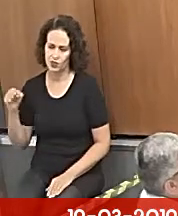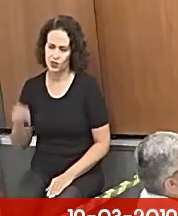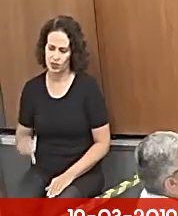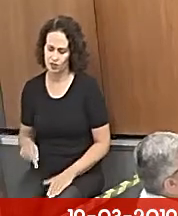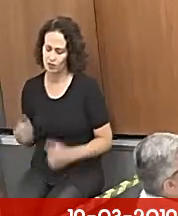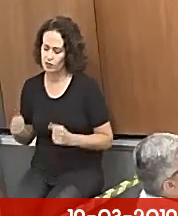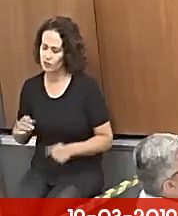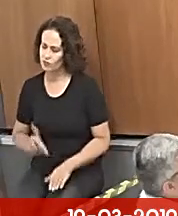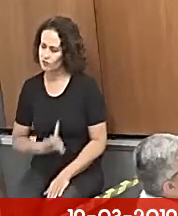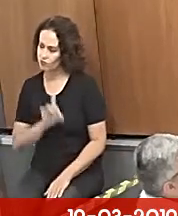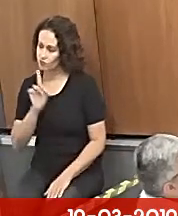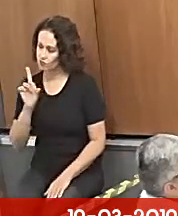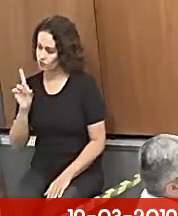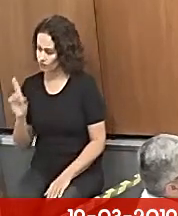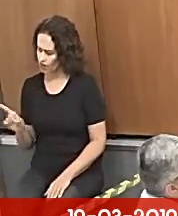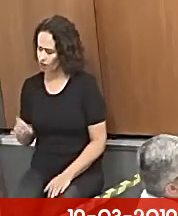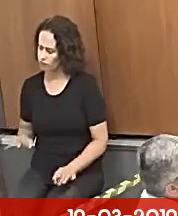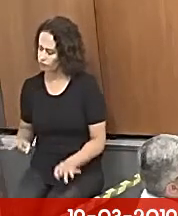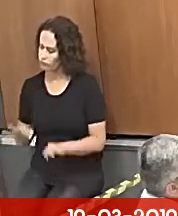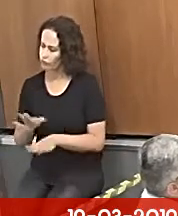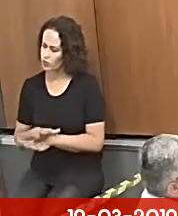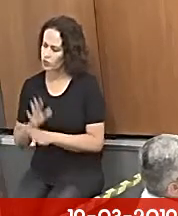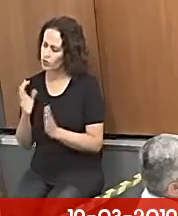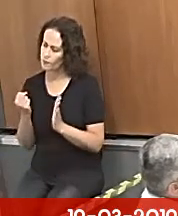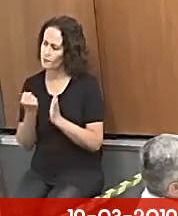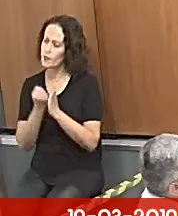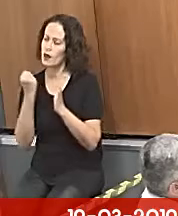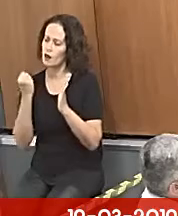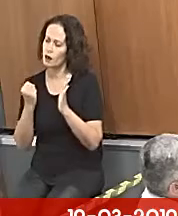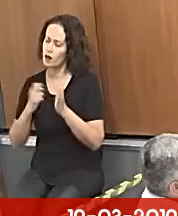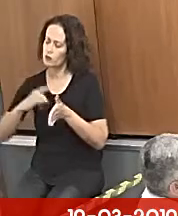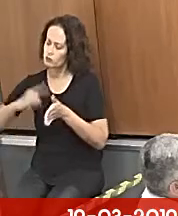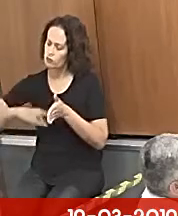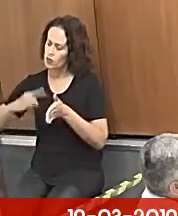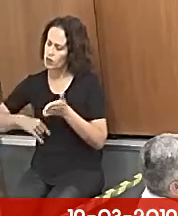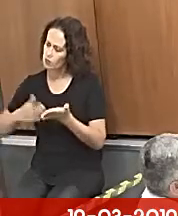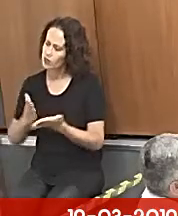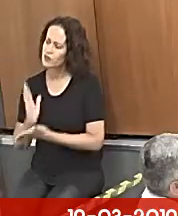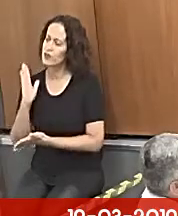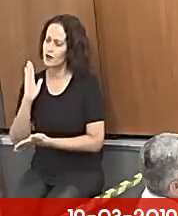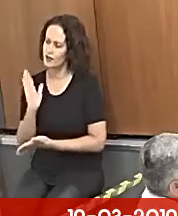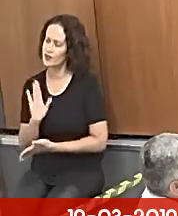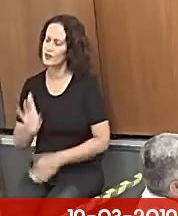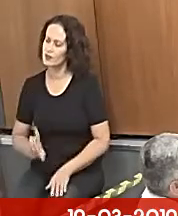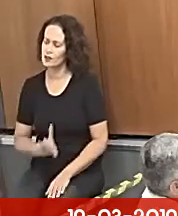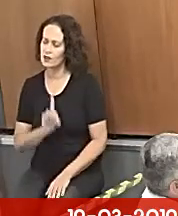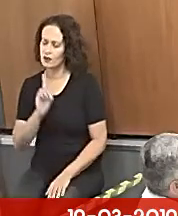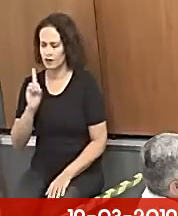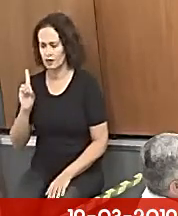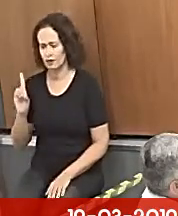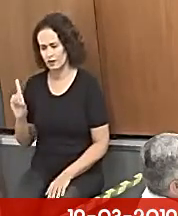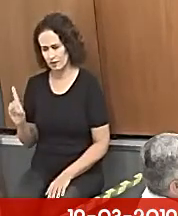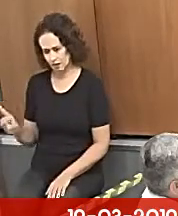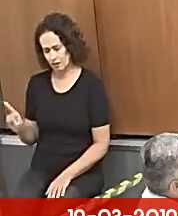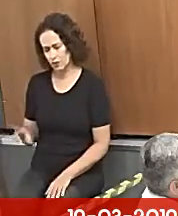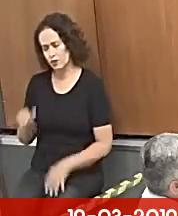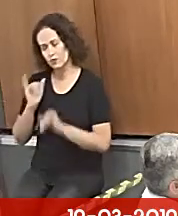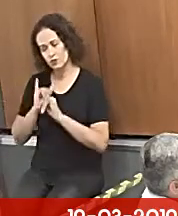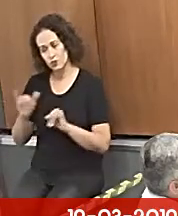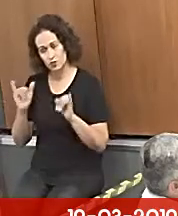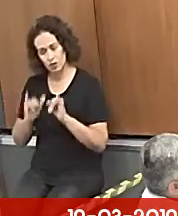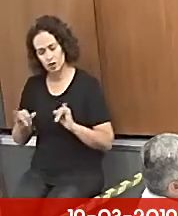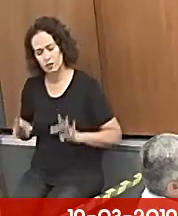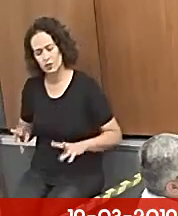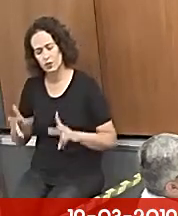e nós então fecharemos vamos deixar o requerimento aprovado ea data a ser divulgada para que